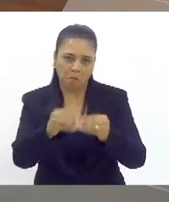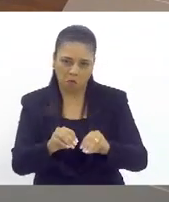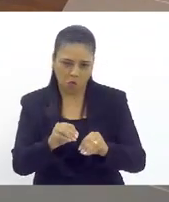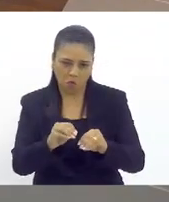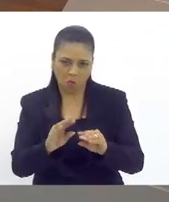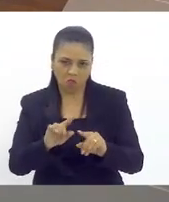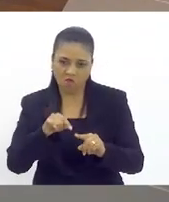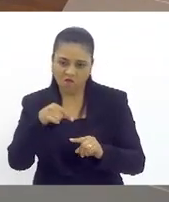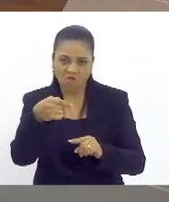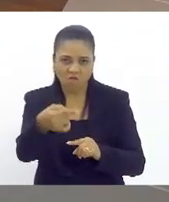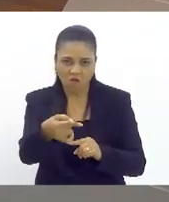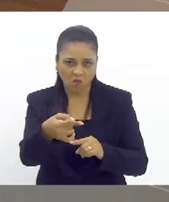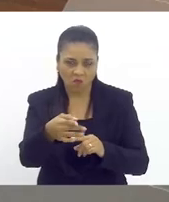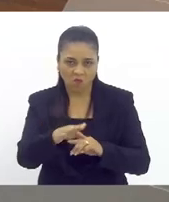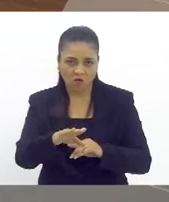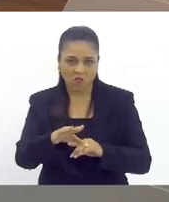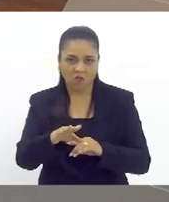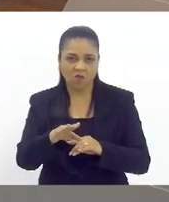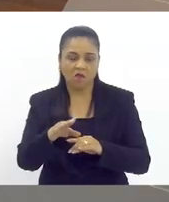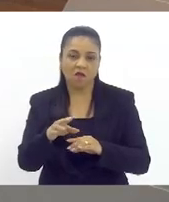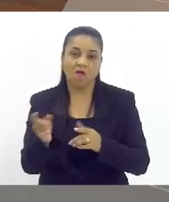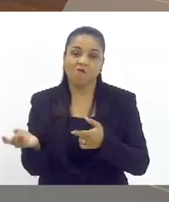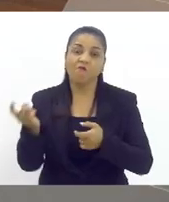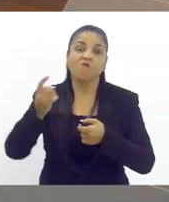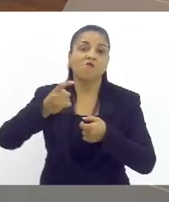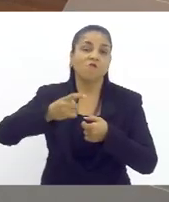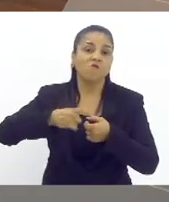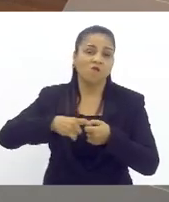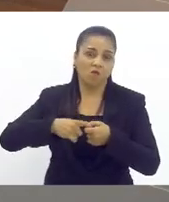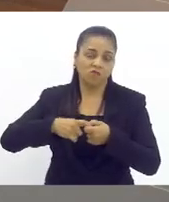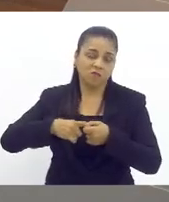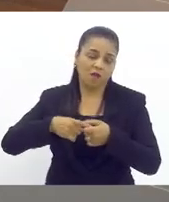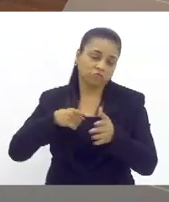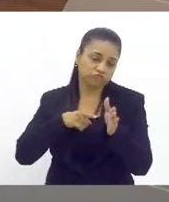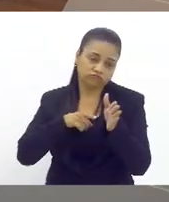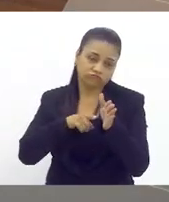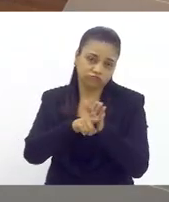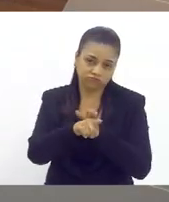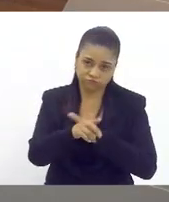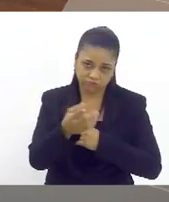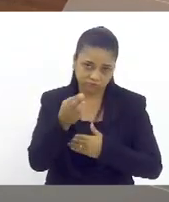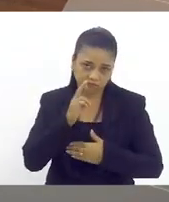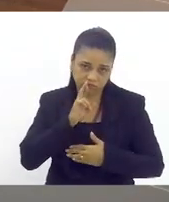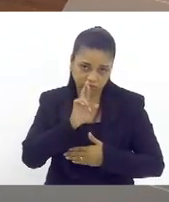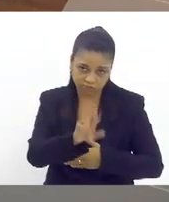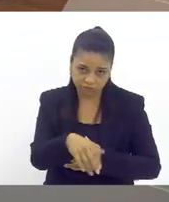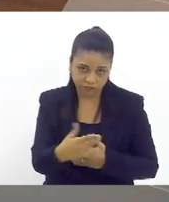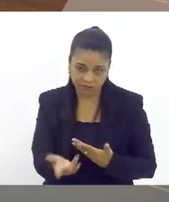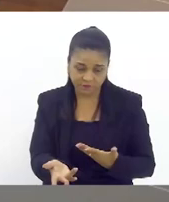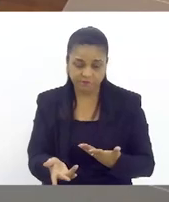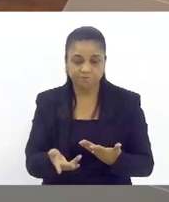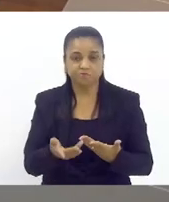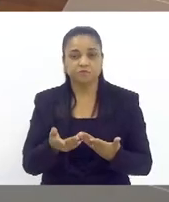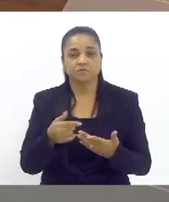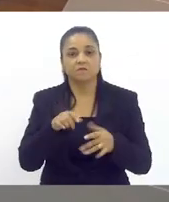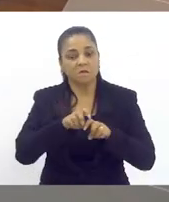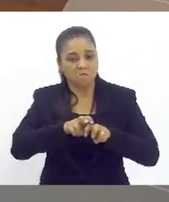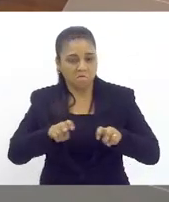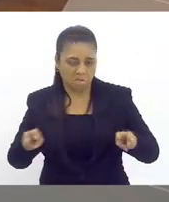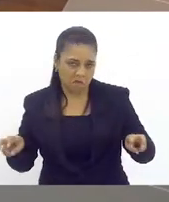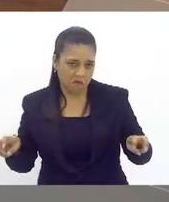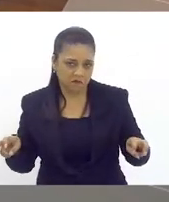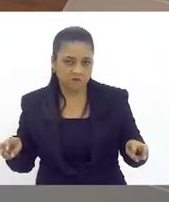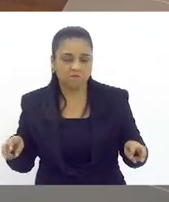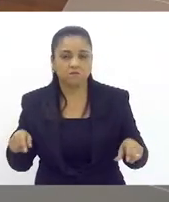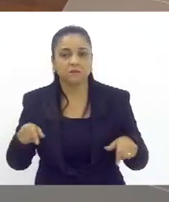você volte a cena para responder é questões que vão ser levantadas pelos componentes da mesa e